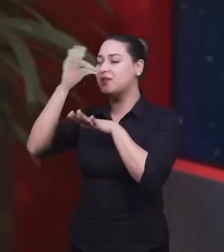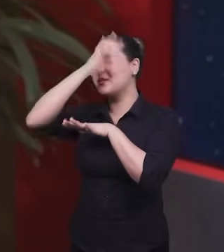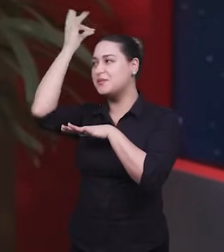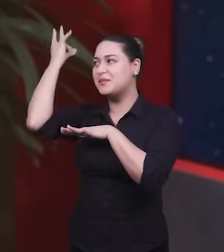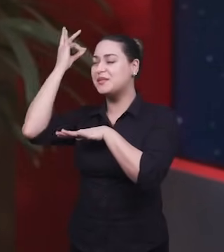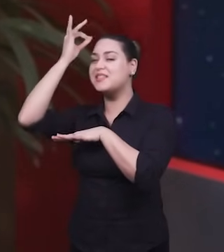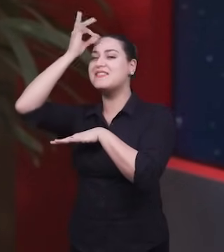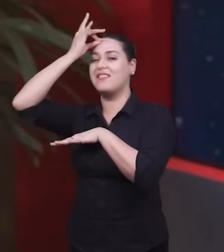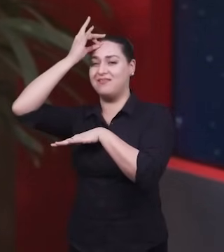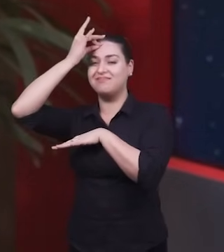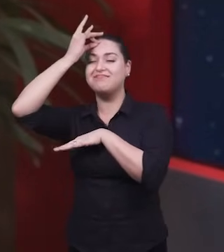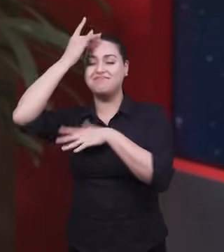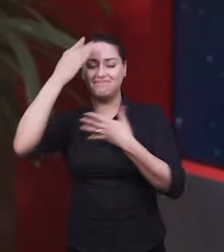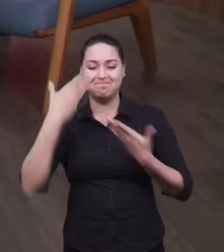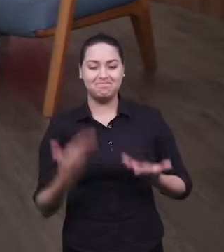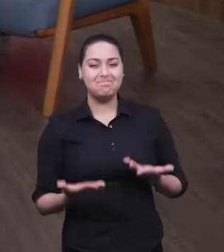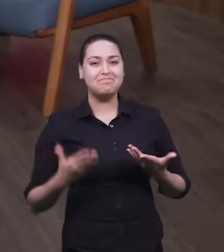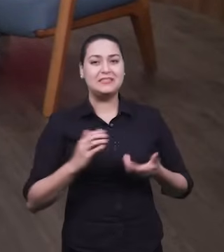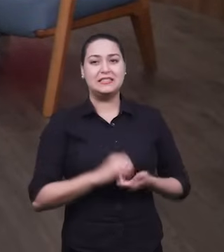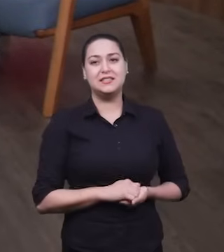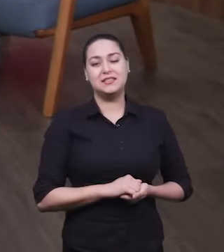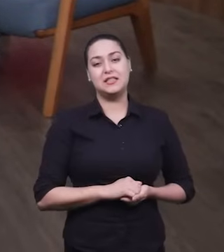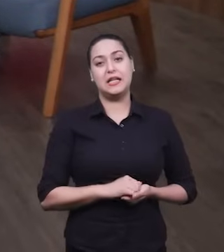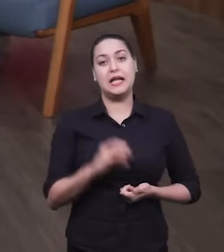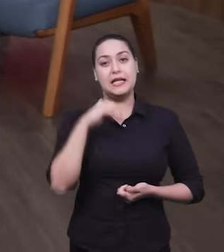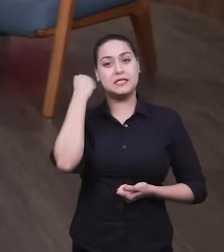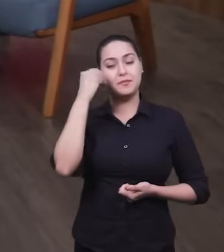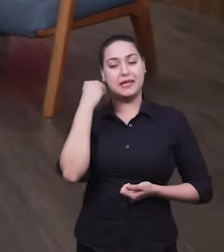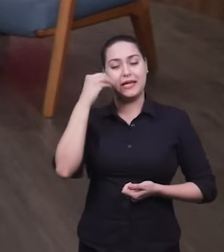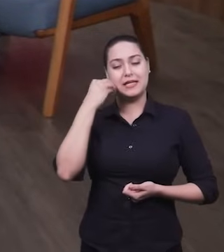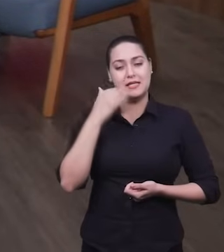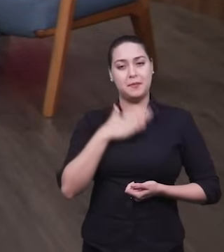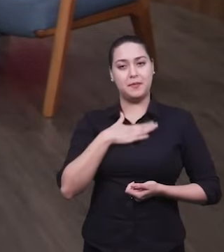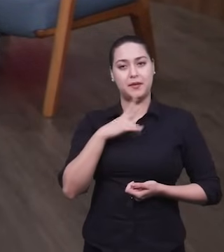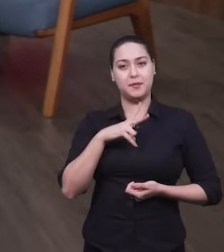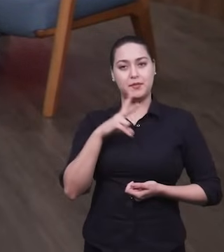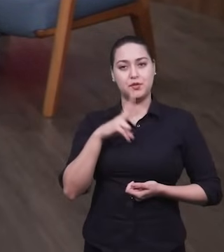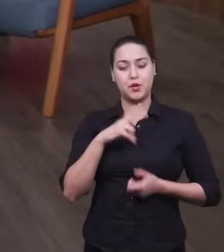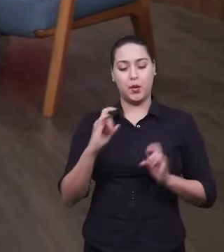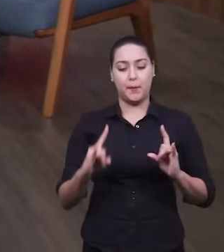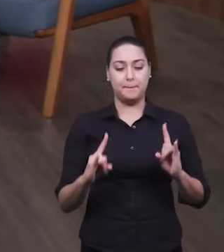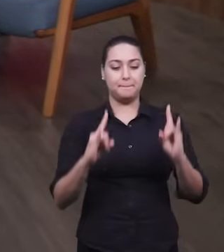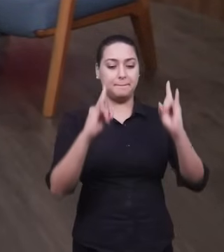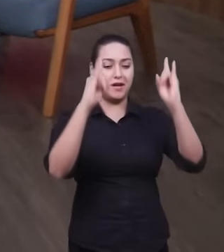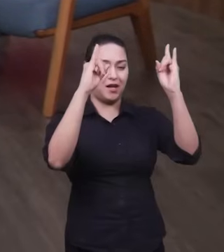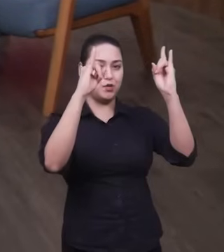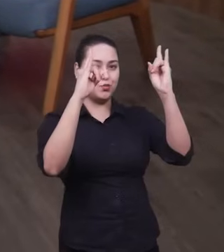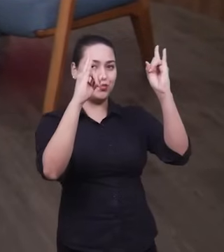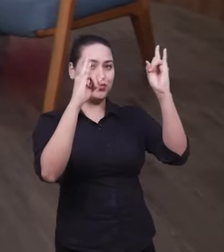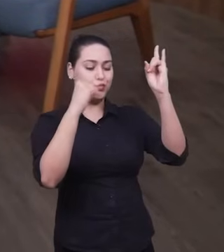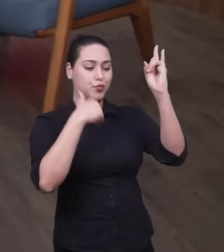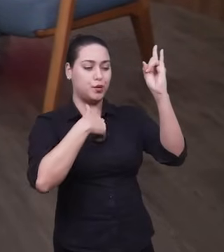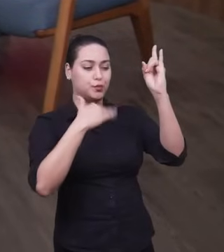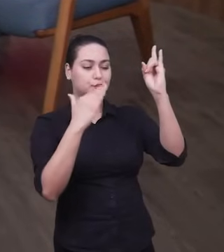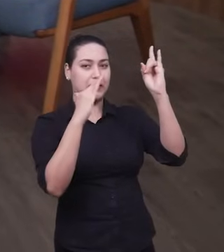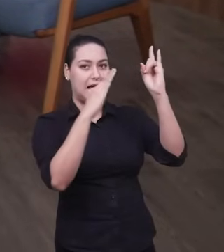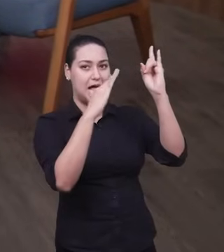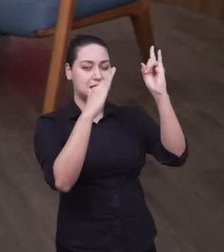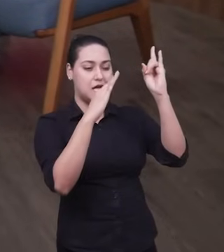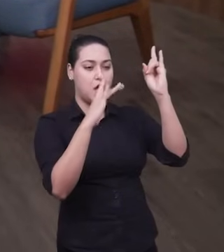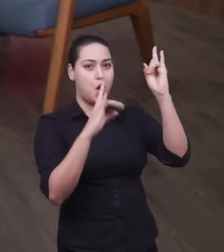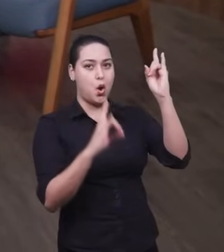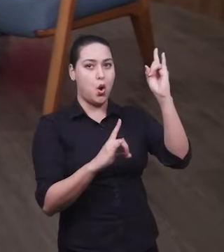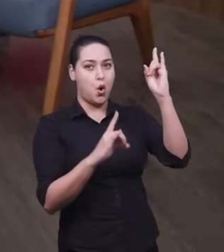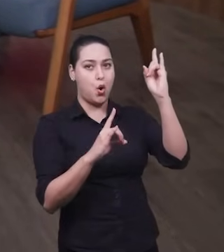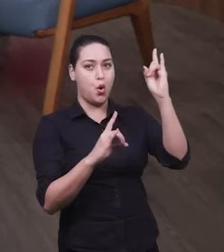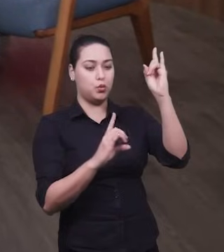Glória a Deus. Ele quer a presença de Deus. Eu trago comigo uma experiência muito interessante. No prédio onde eu moro, por acaso,